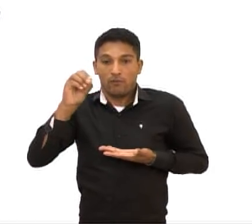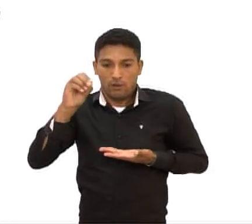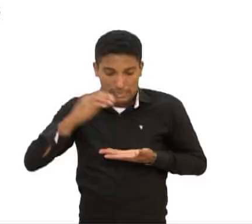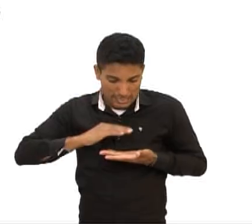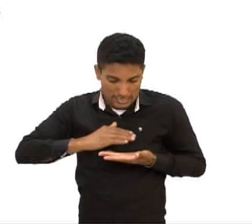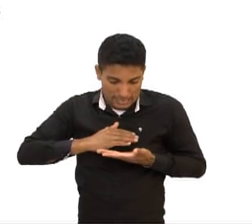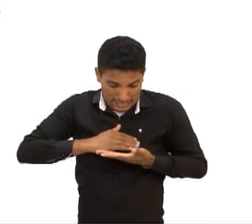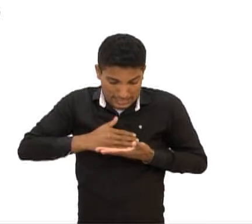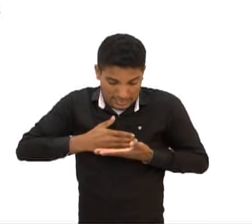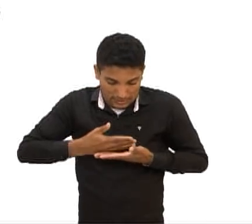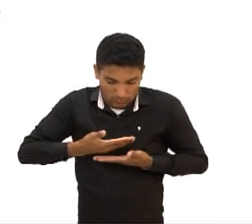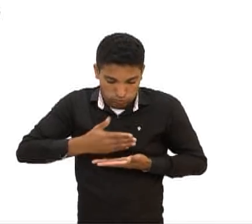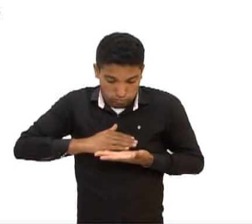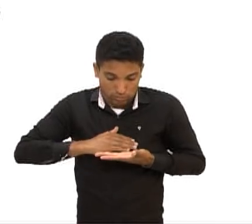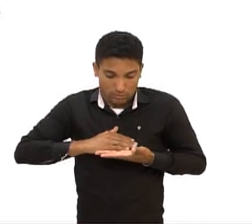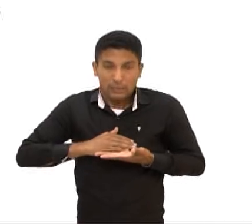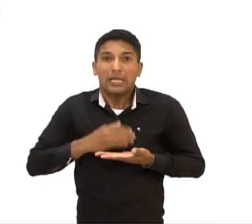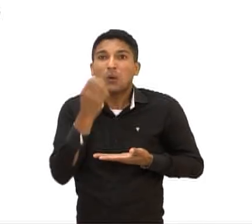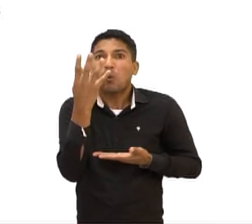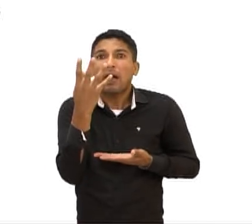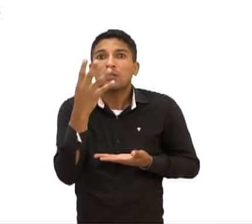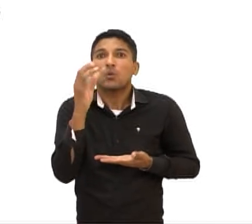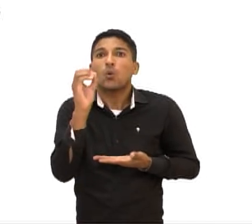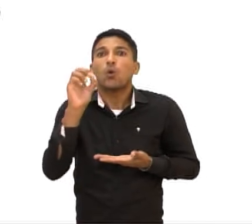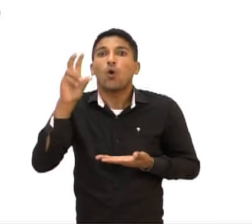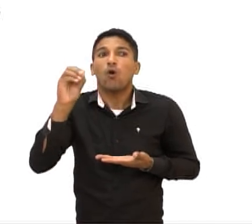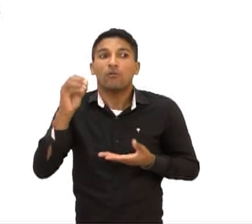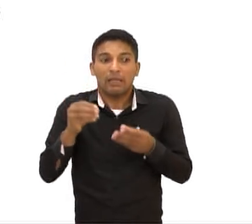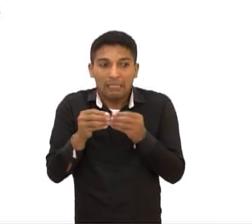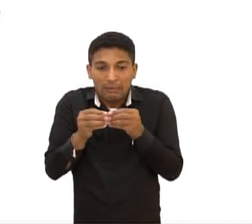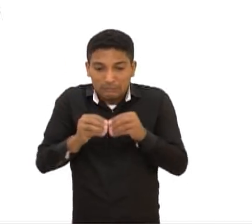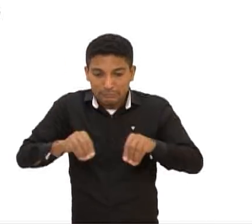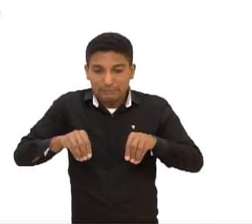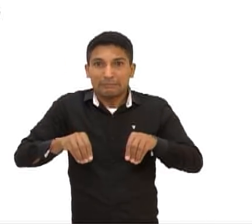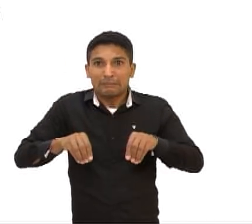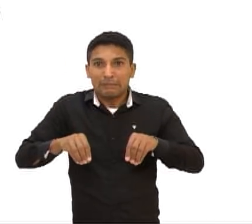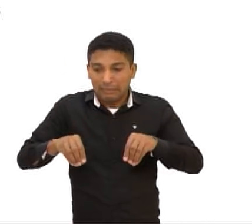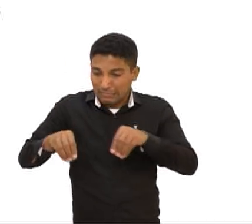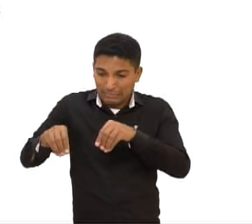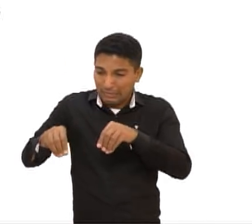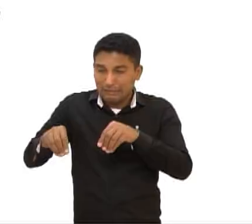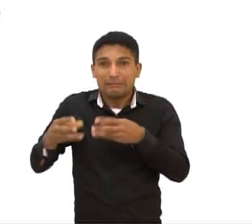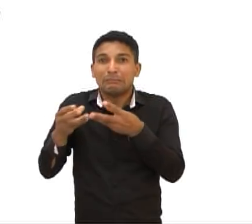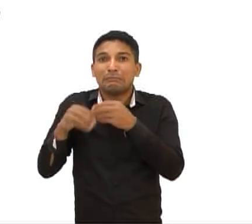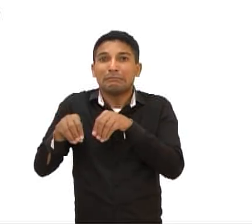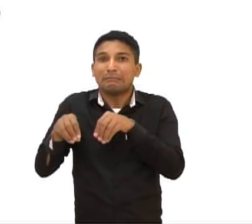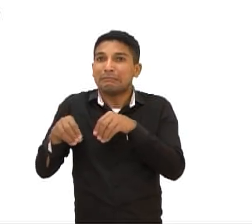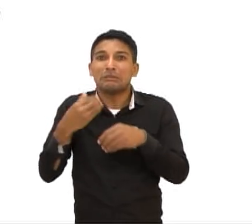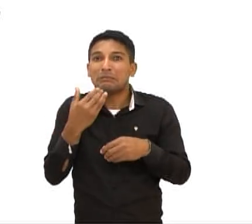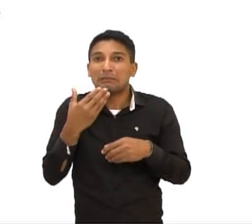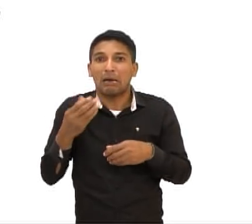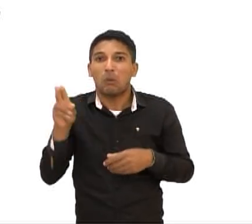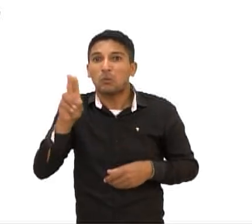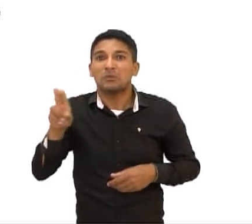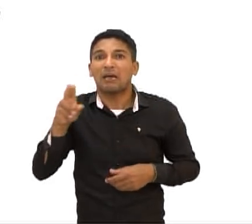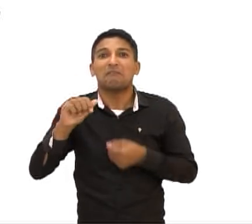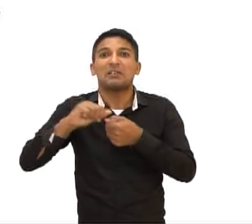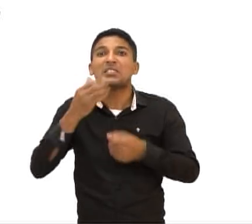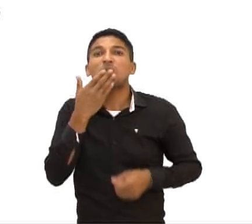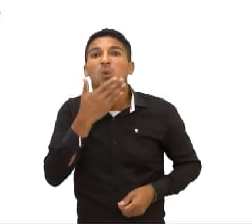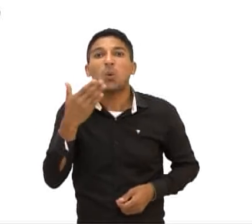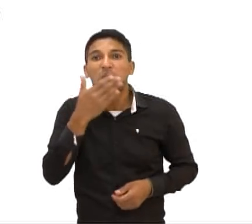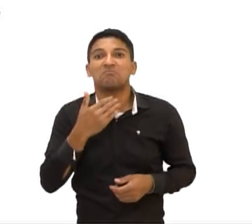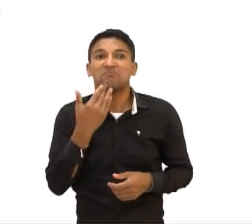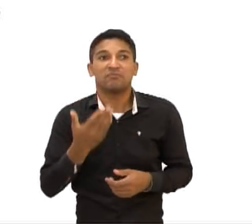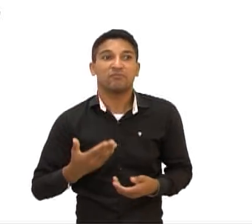estavam quebrados e ela não poderia mais usá-los. Então, letra A, pergunta o seguinte: qual